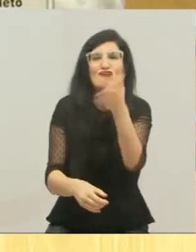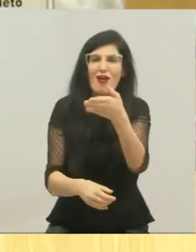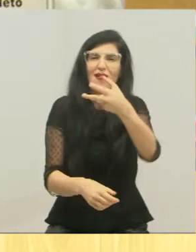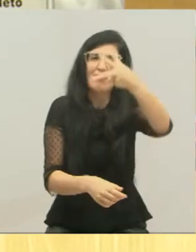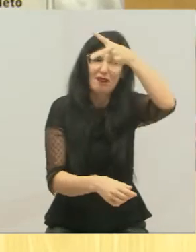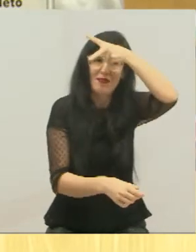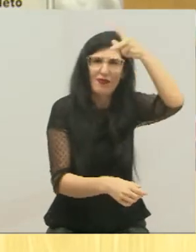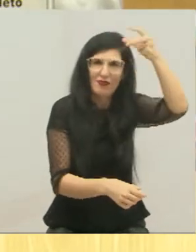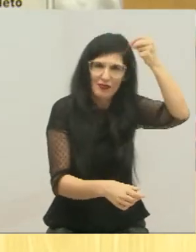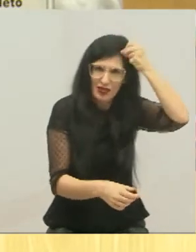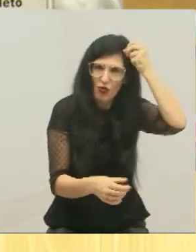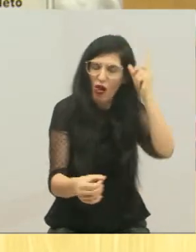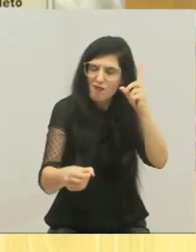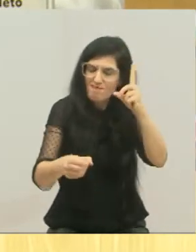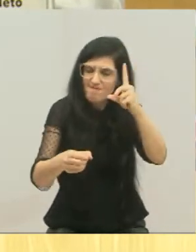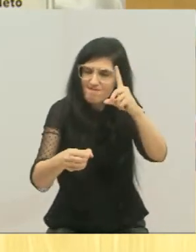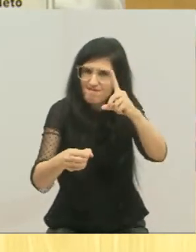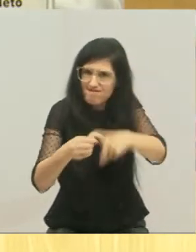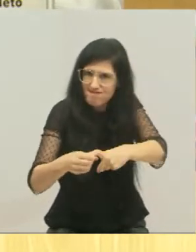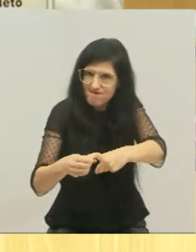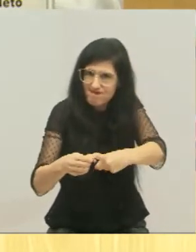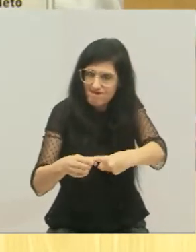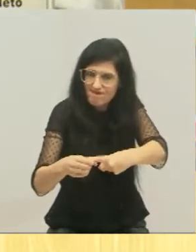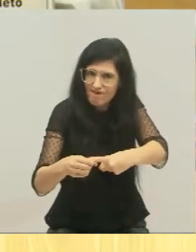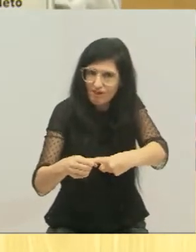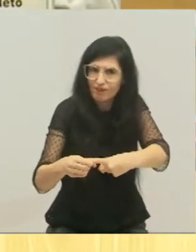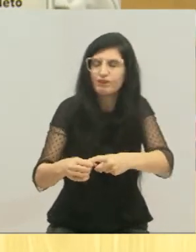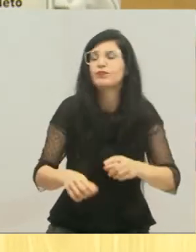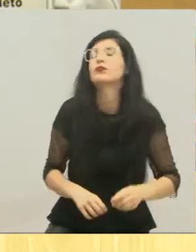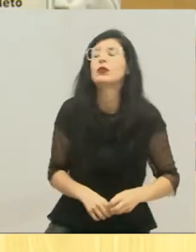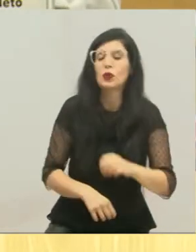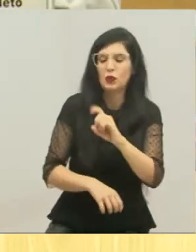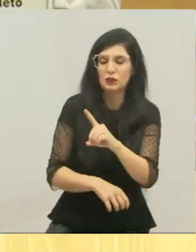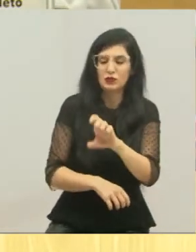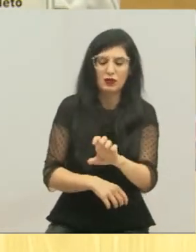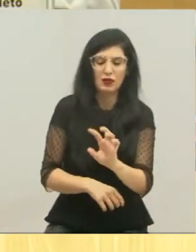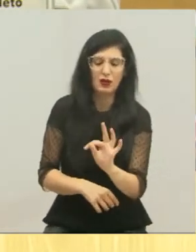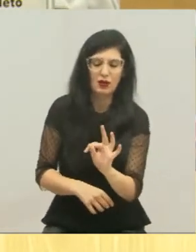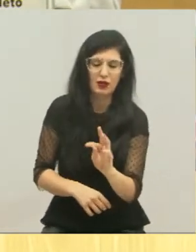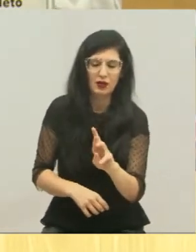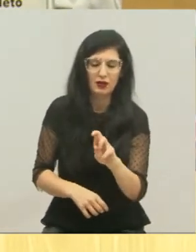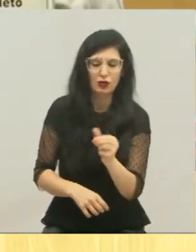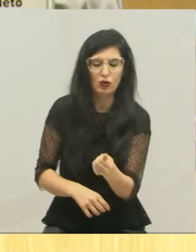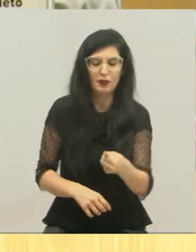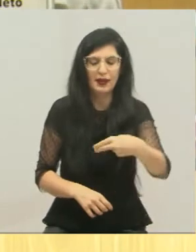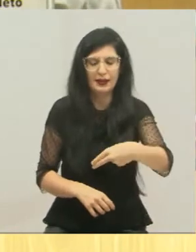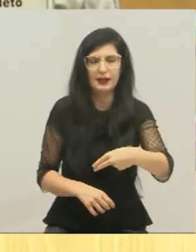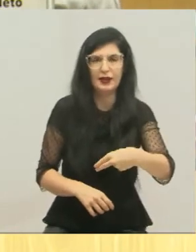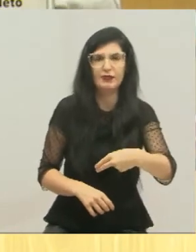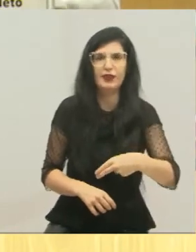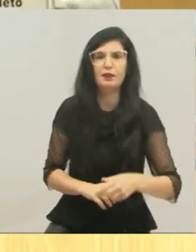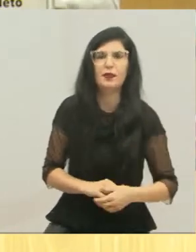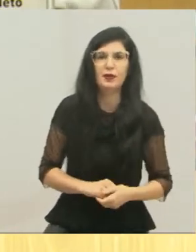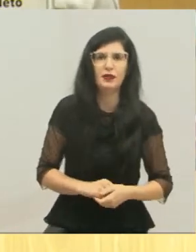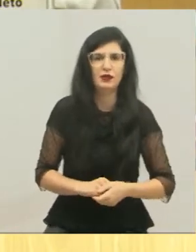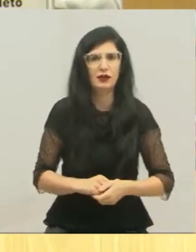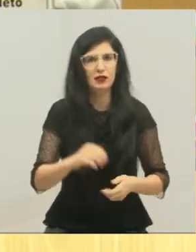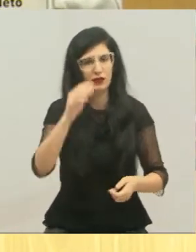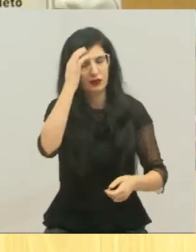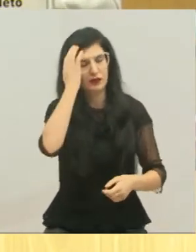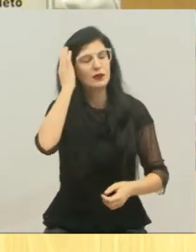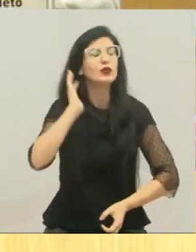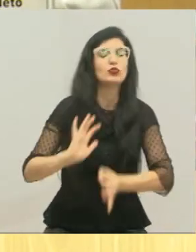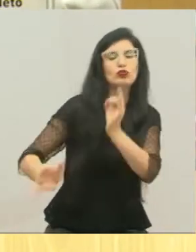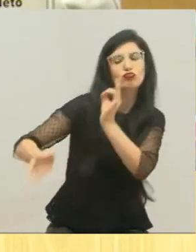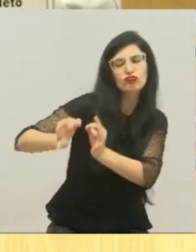estritamente o modelo enviado e validado pelo DETRAN e que guarda somente a anuência desta ilustre consultoria